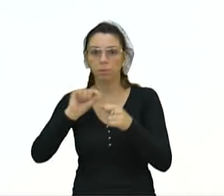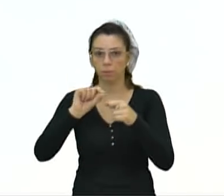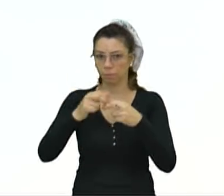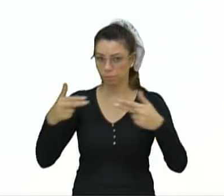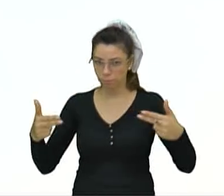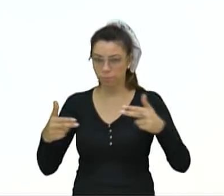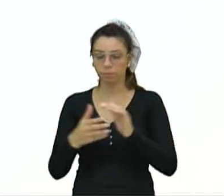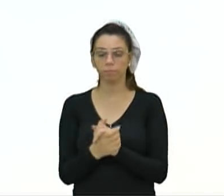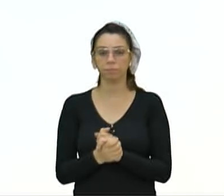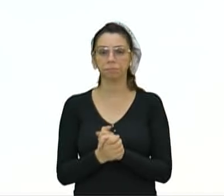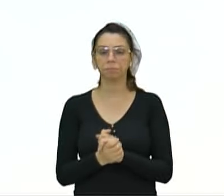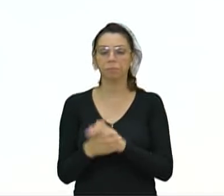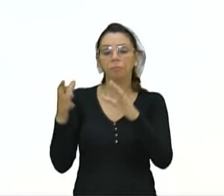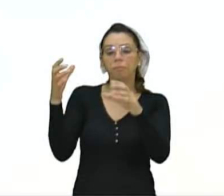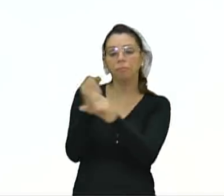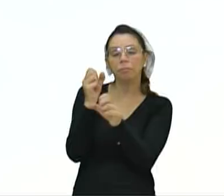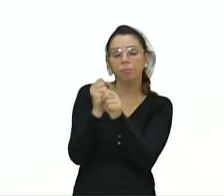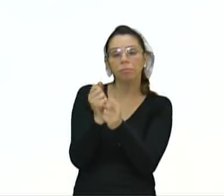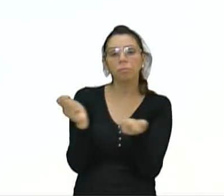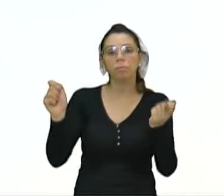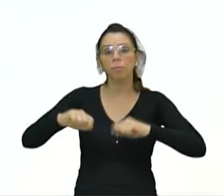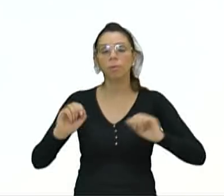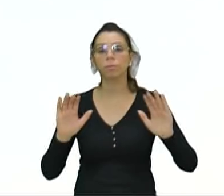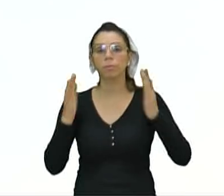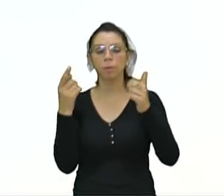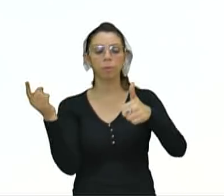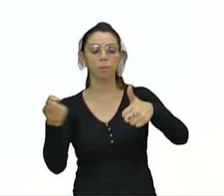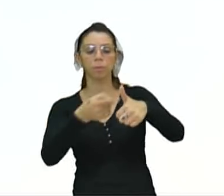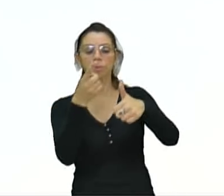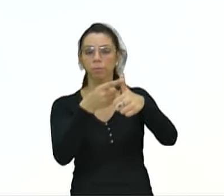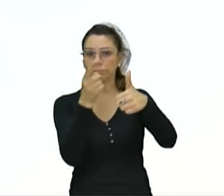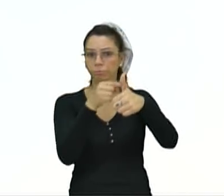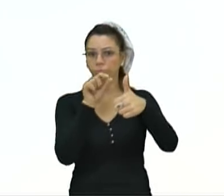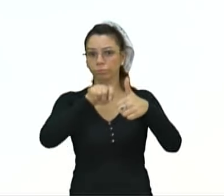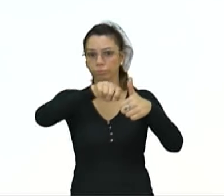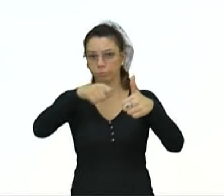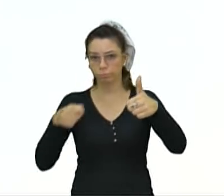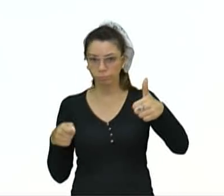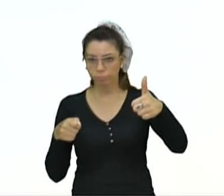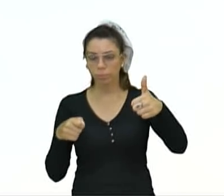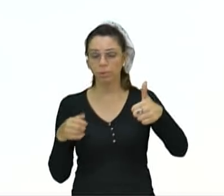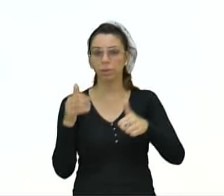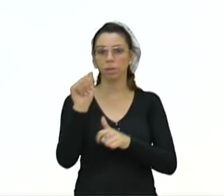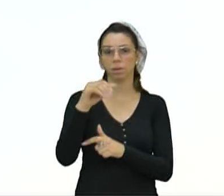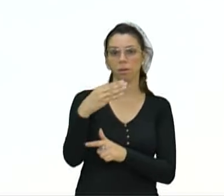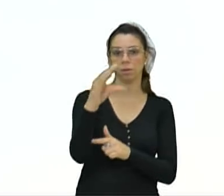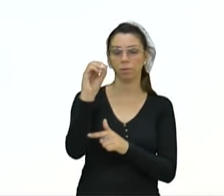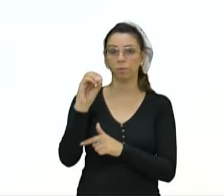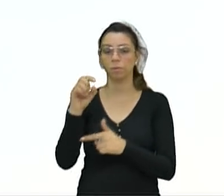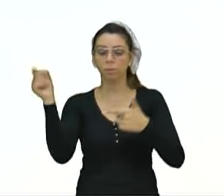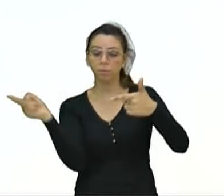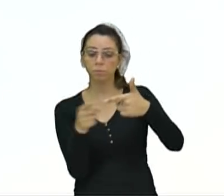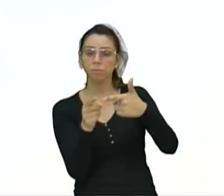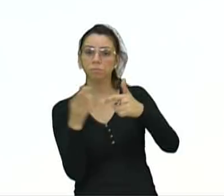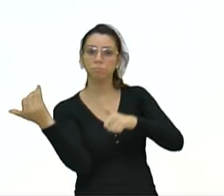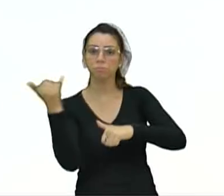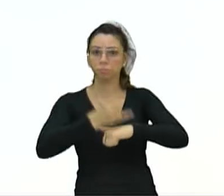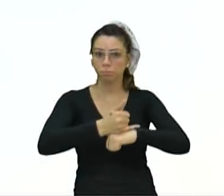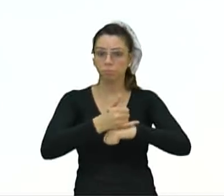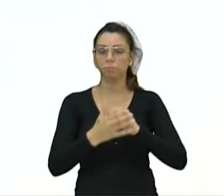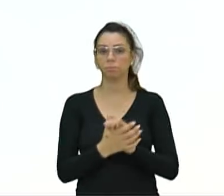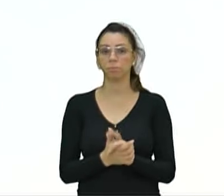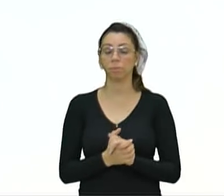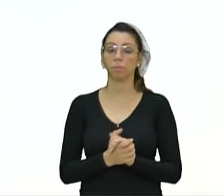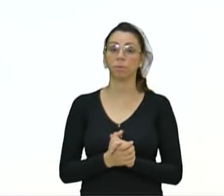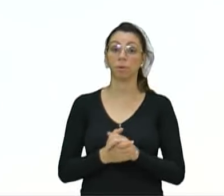registrado. Calcular a probabilidade do primeiro parafuso ser de aço e do segundo ser de ferro.